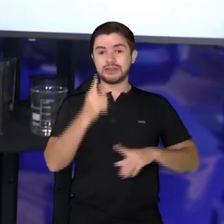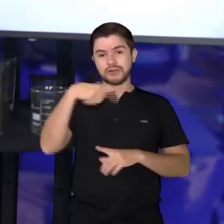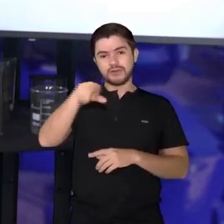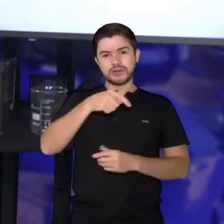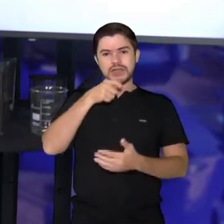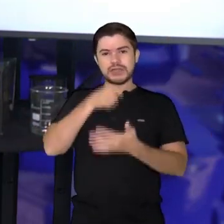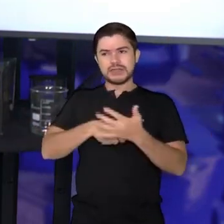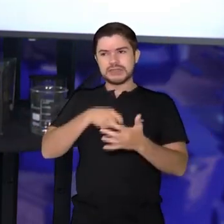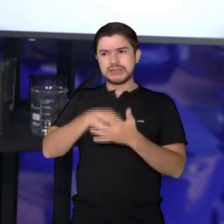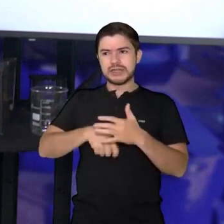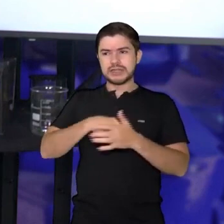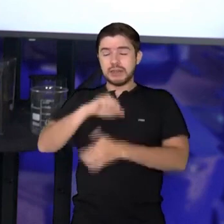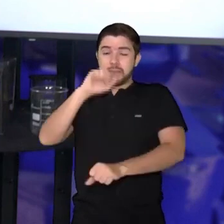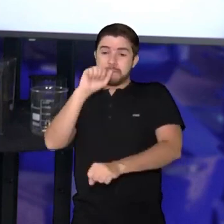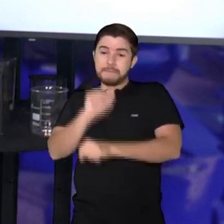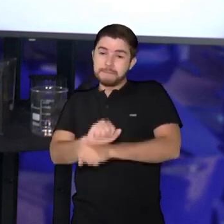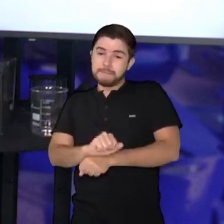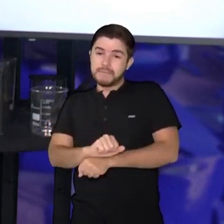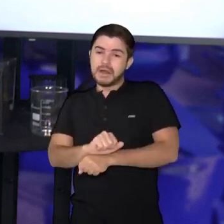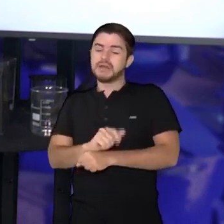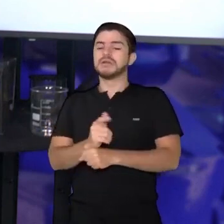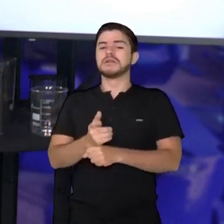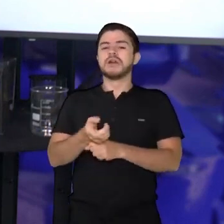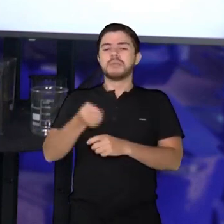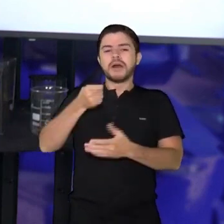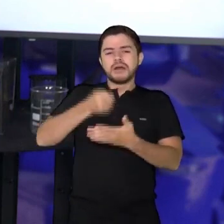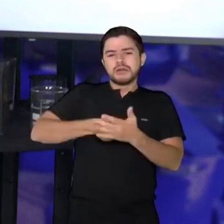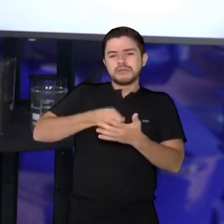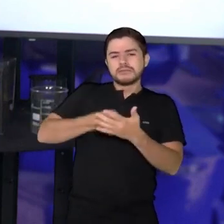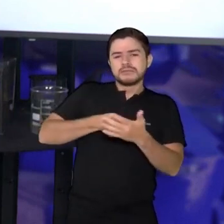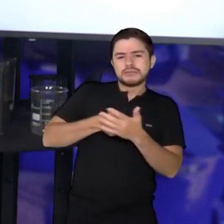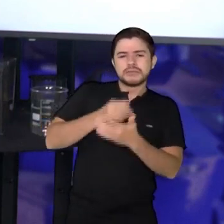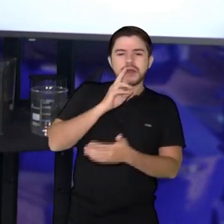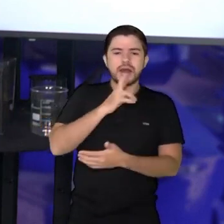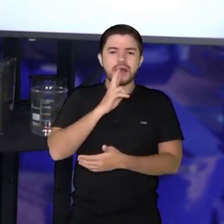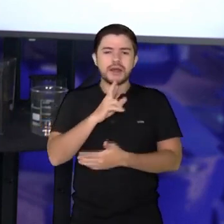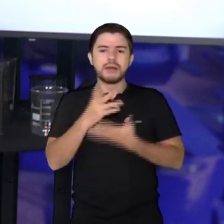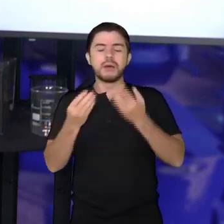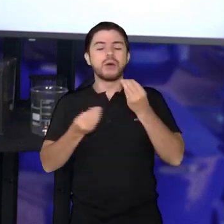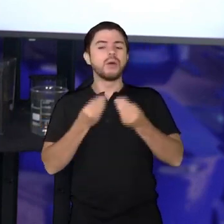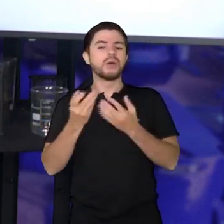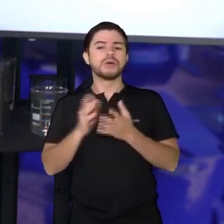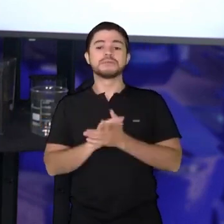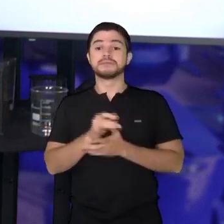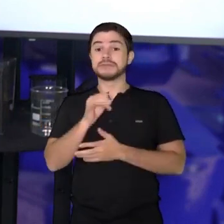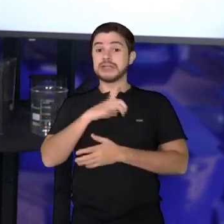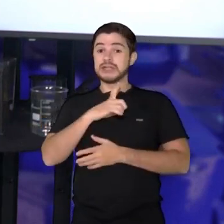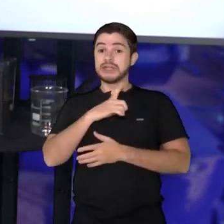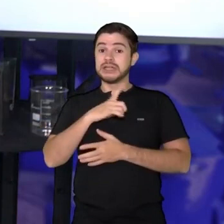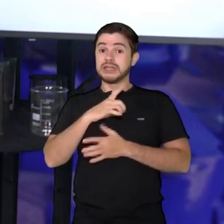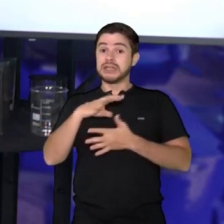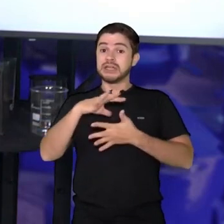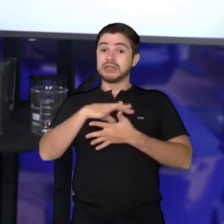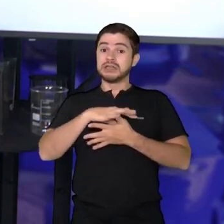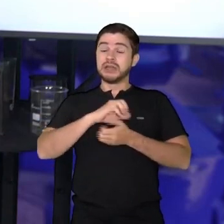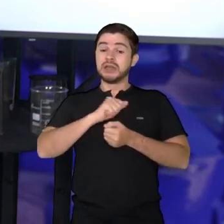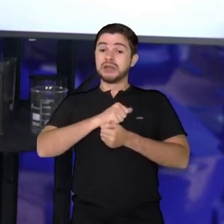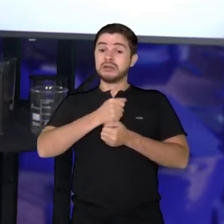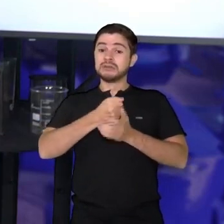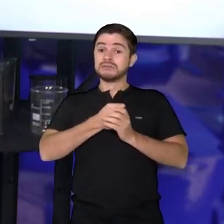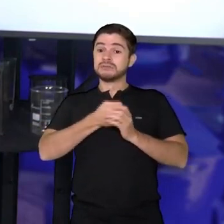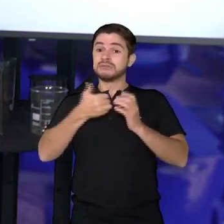tentarem pausar o vídeo aí para tentar fazer um pouco antes da resolução, aqui tem um pequeno detalhe, tá? Quando